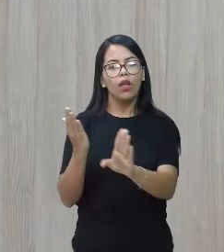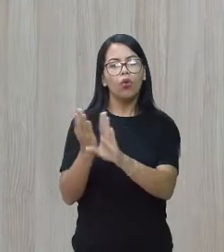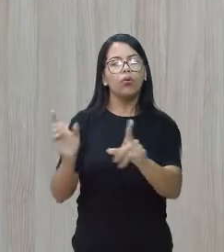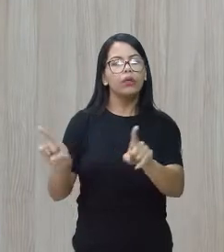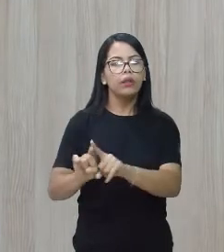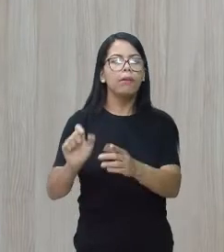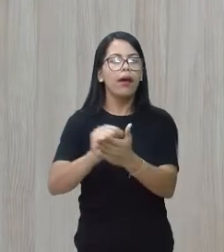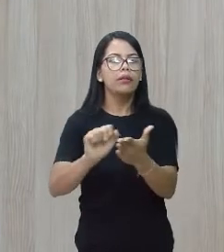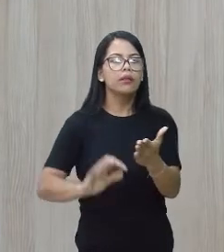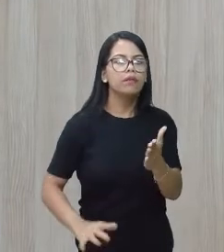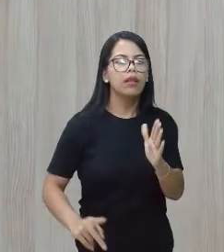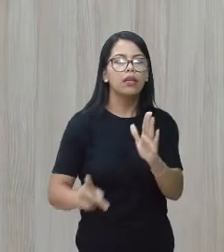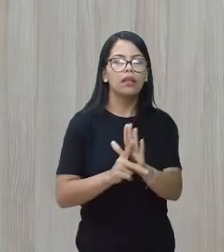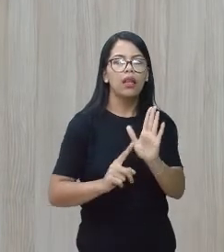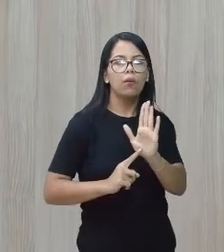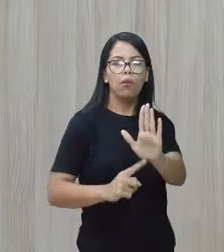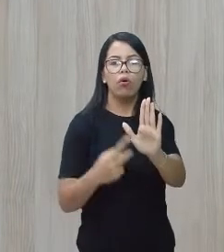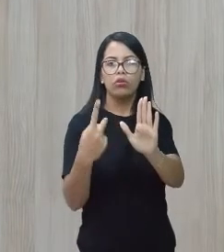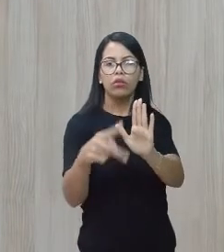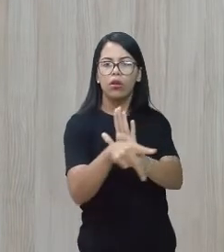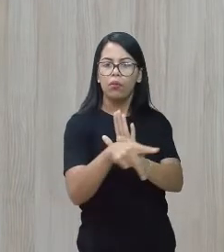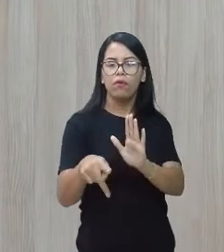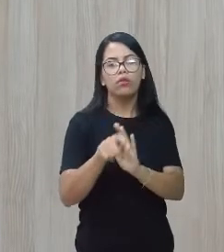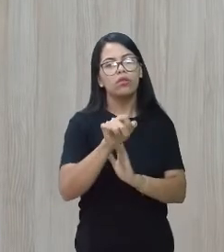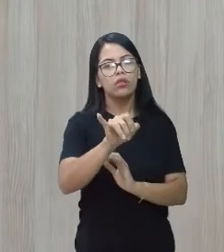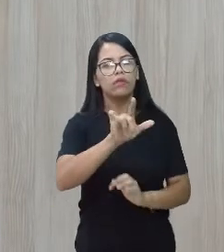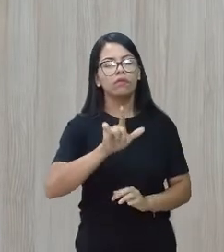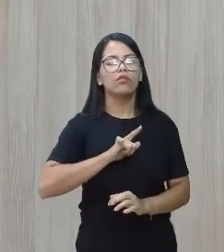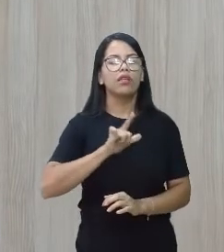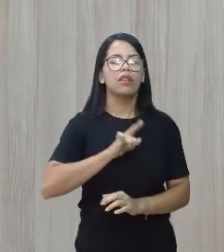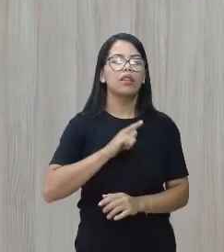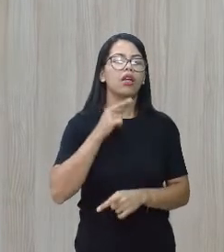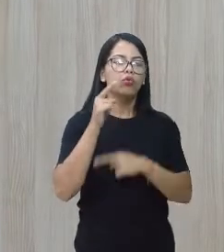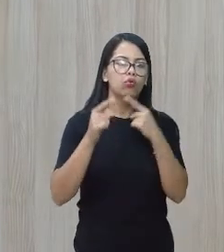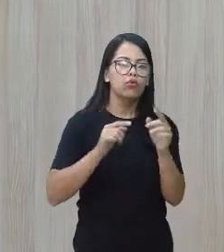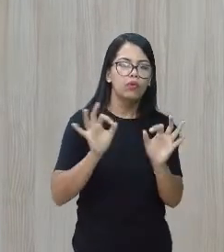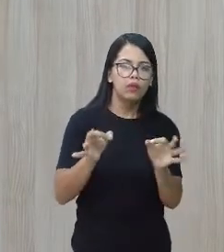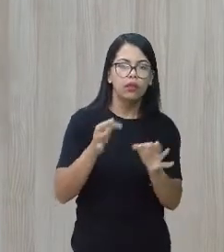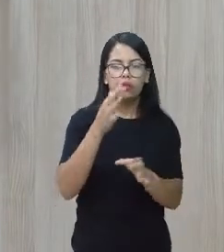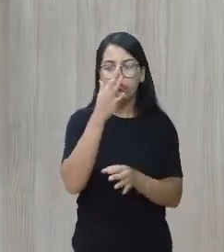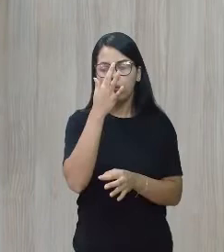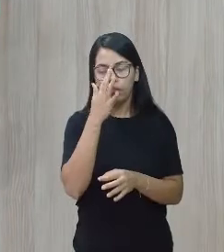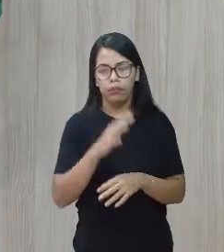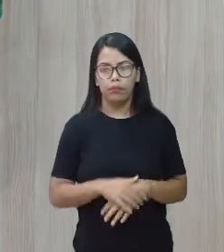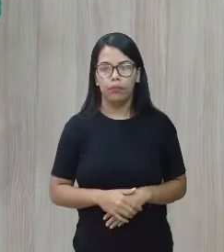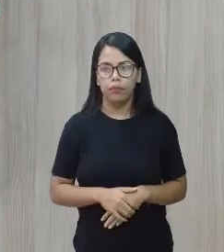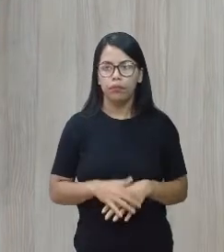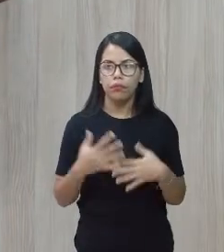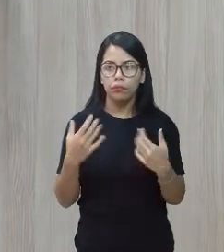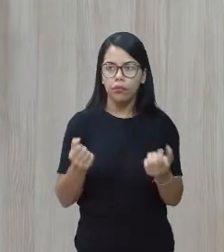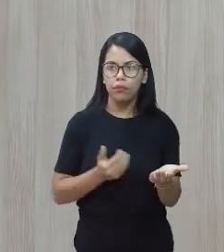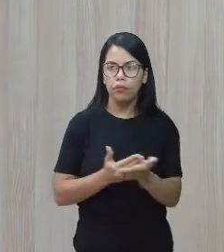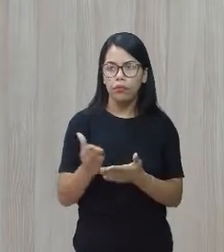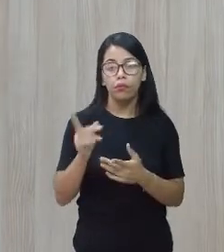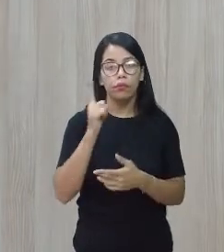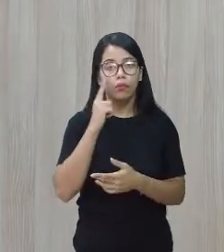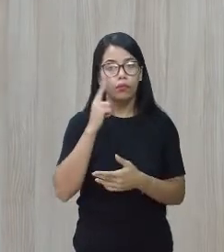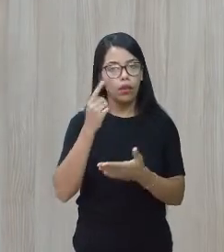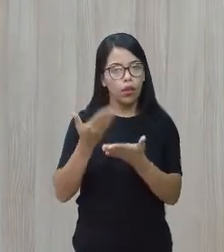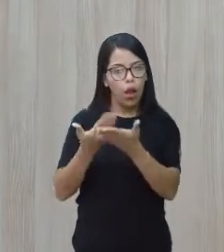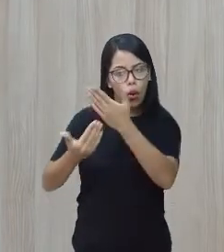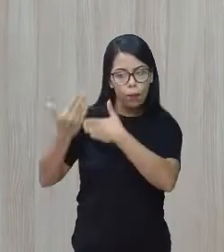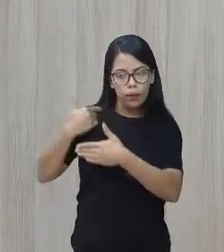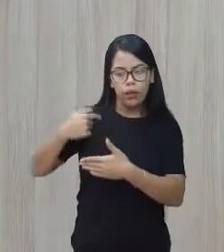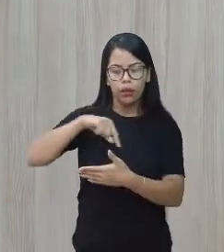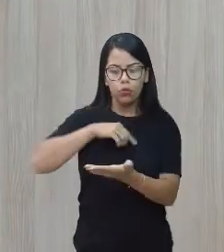professor, para ele tirar algumas dúvidas que você possa vir a ter, certo? Então vamos lá, na aula passada